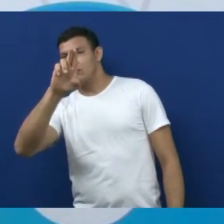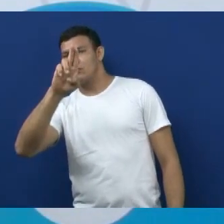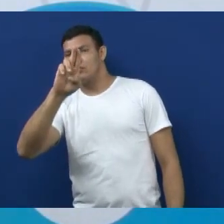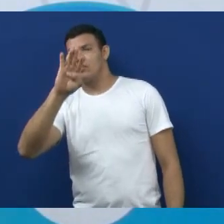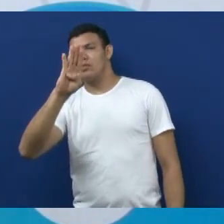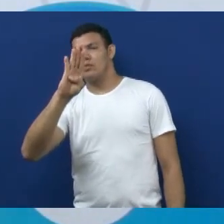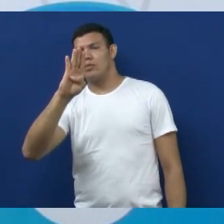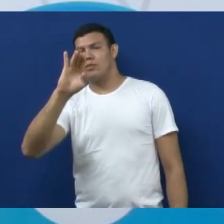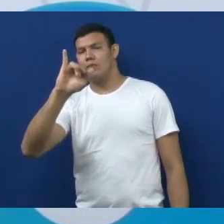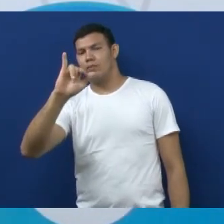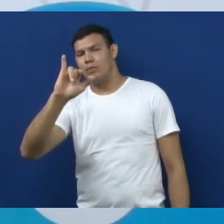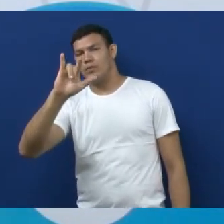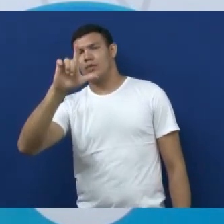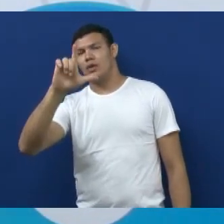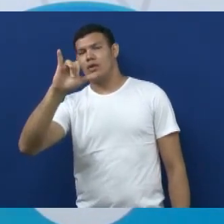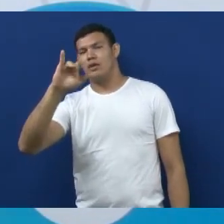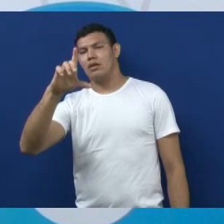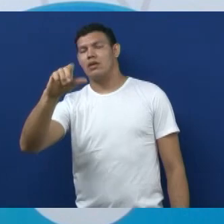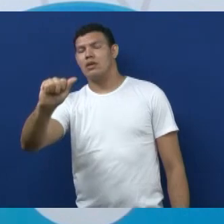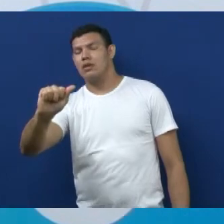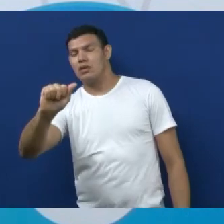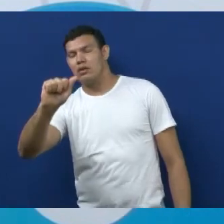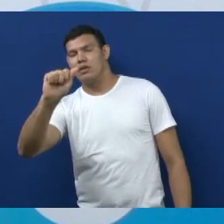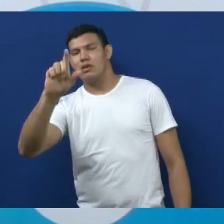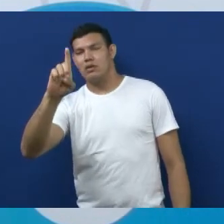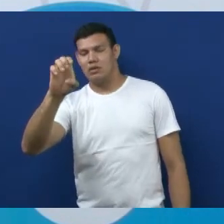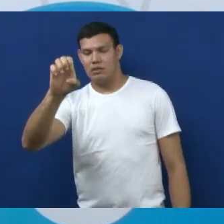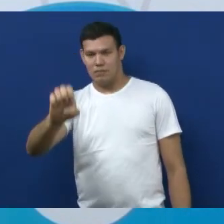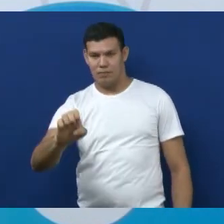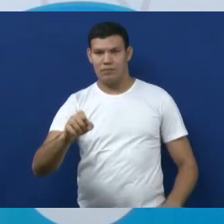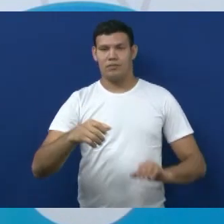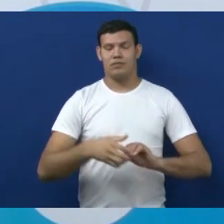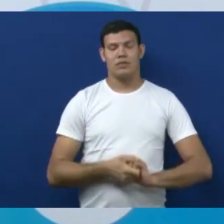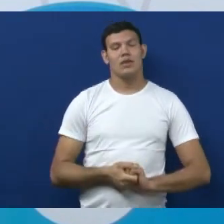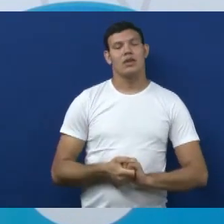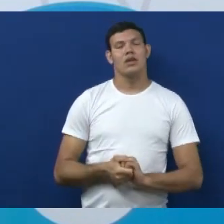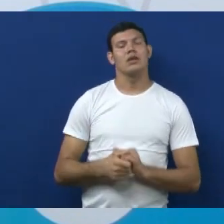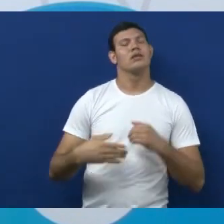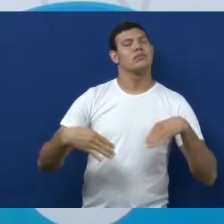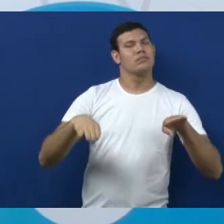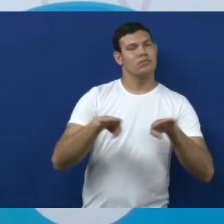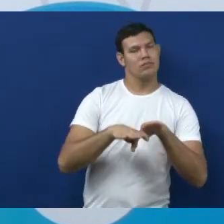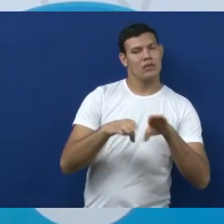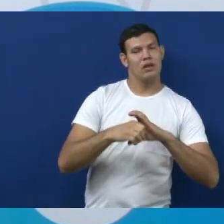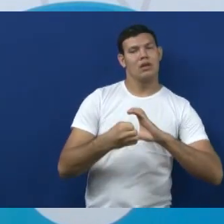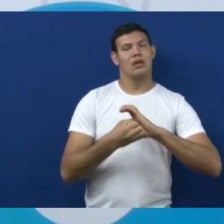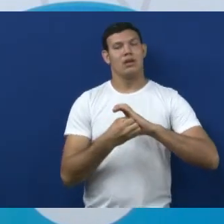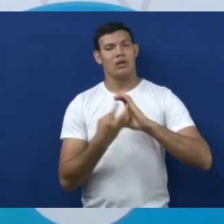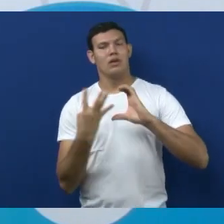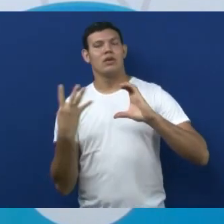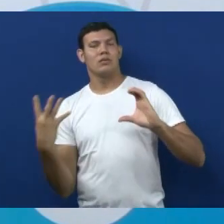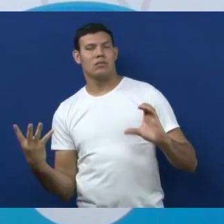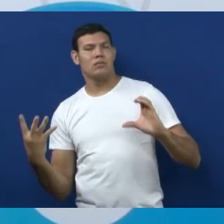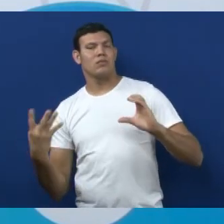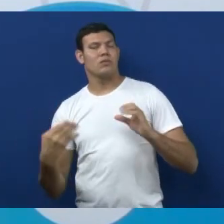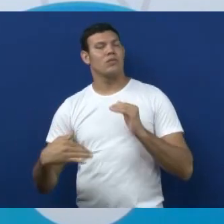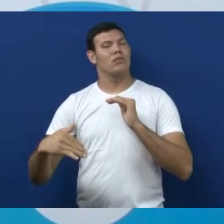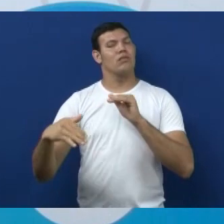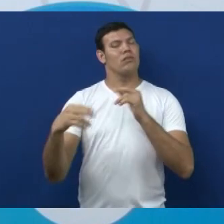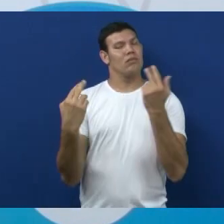que as matérias, por mais que sejam diferentes, elas vão ter propriedades iguais e em outros momentos elas vão ter